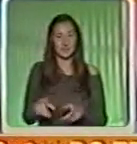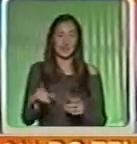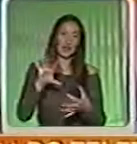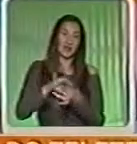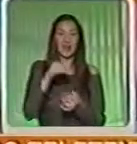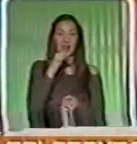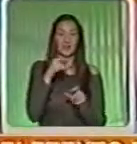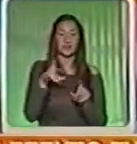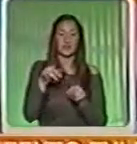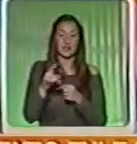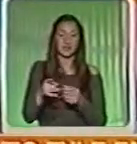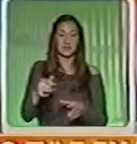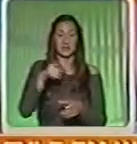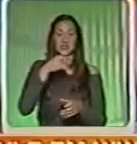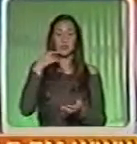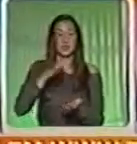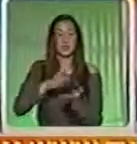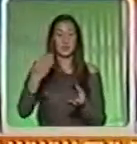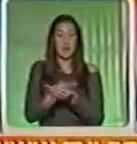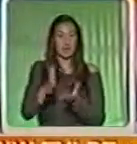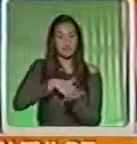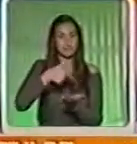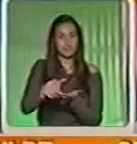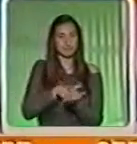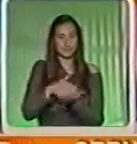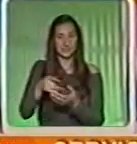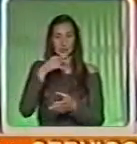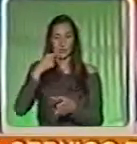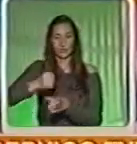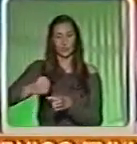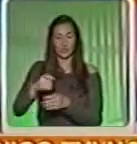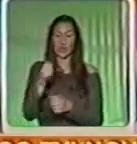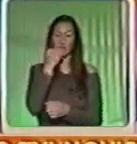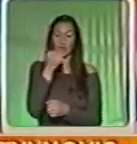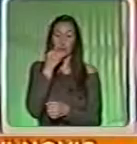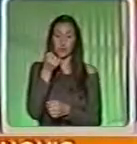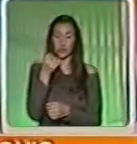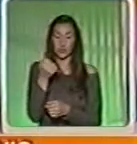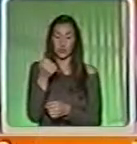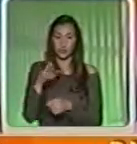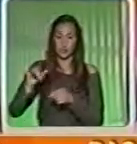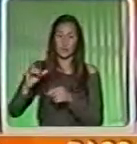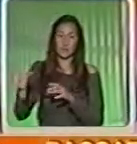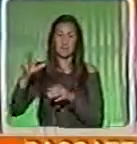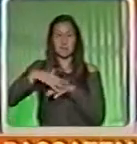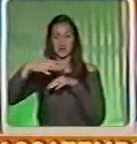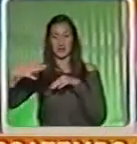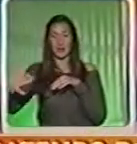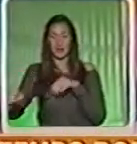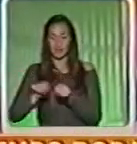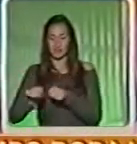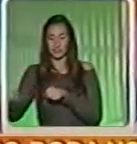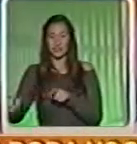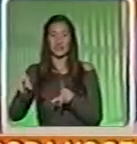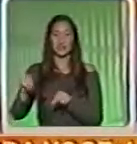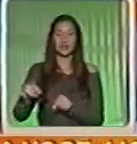temos a tradição das compotas, não é? Que era uma maneira muito eficaz de conservar frutos já passada a época. E temos os licores. E aqui